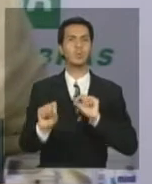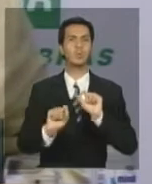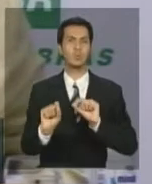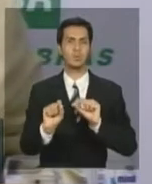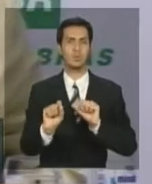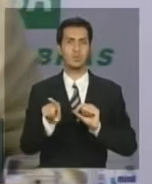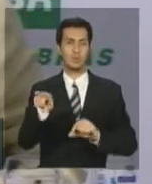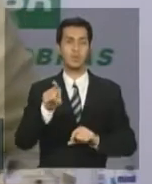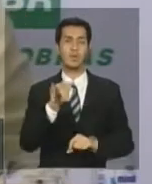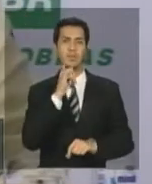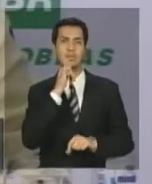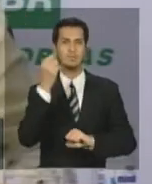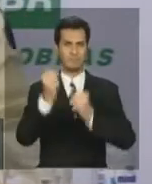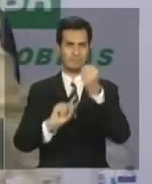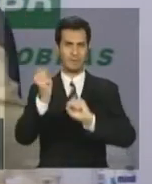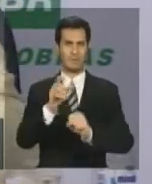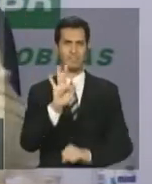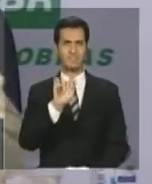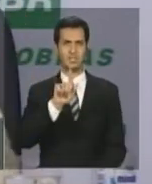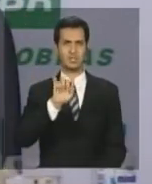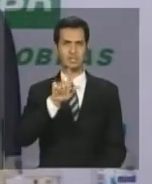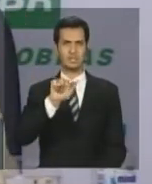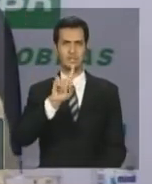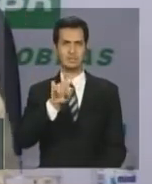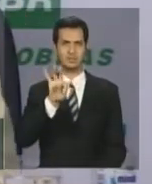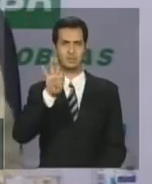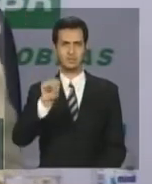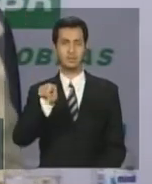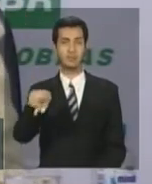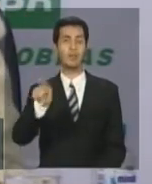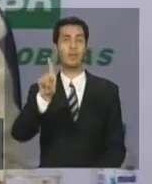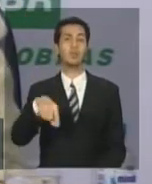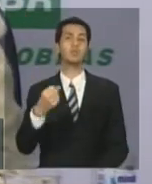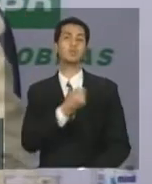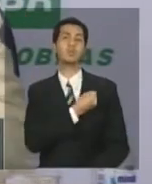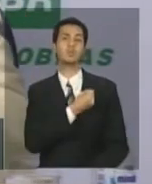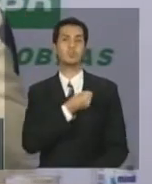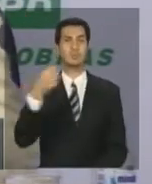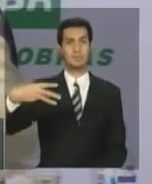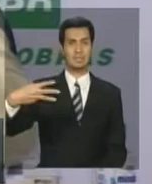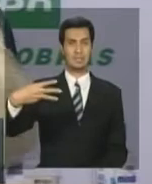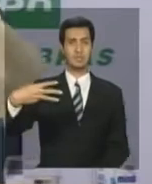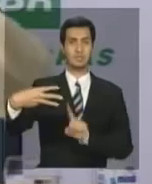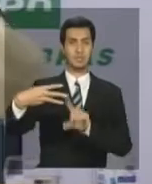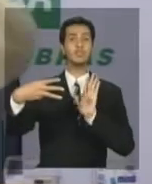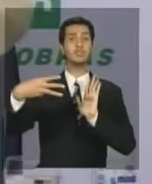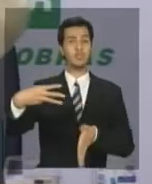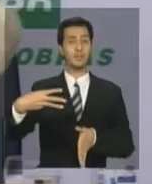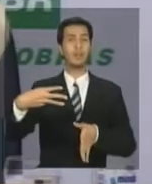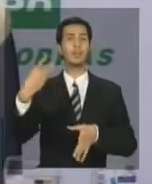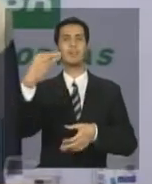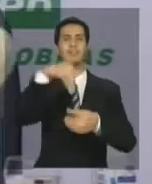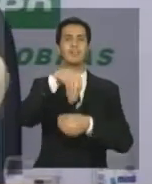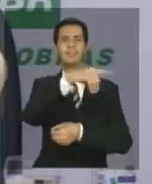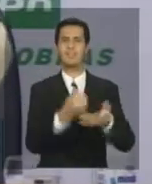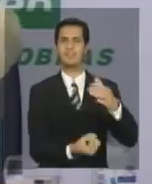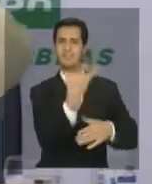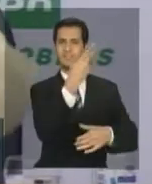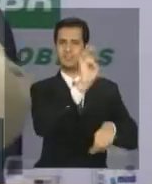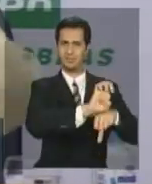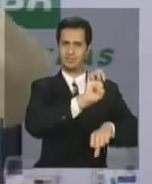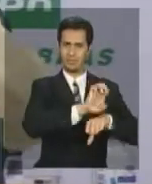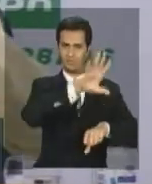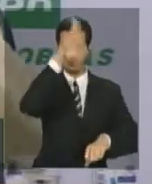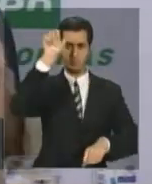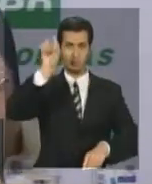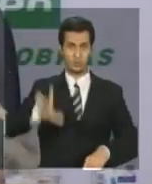as unidades de fertilizantes, a número 3, em Mato Grosso do Sul. Foi discutido linha a linha, parte a parte, por